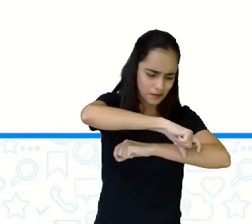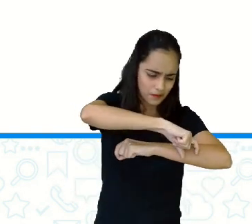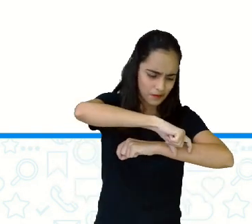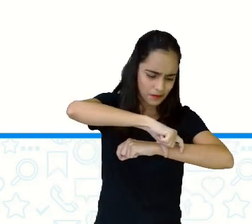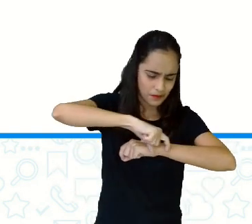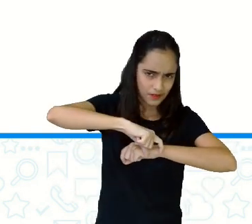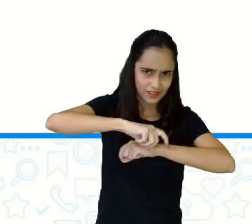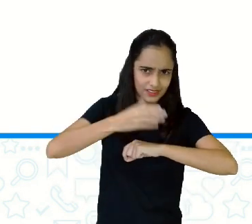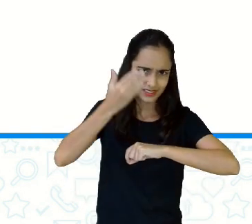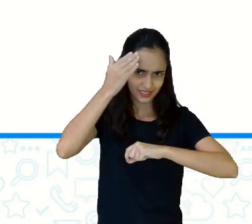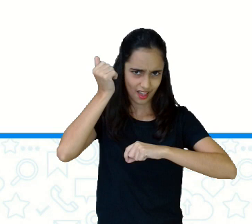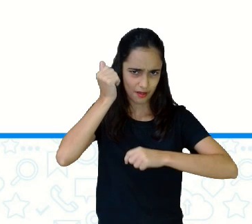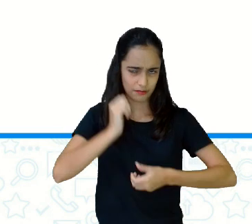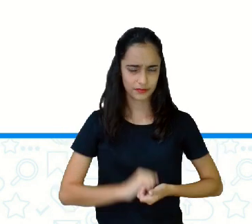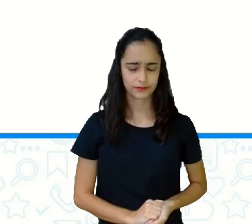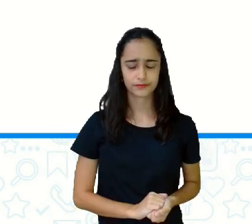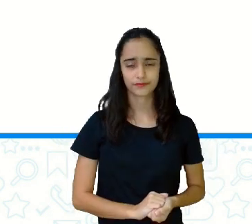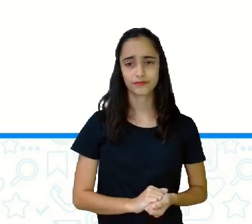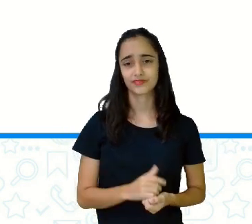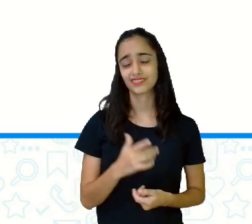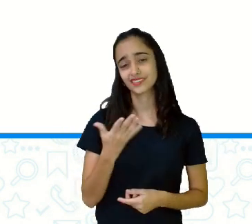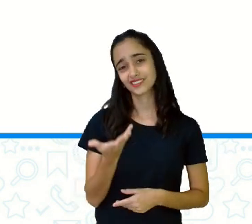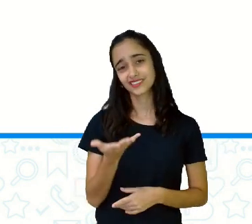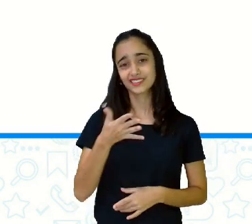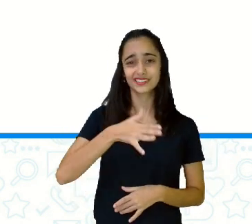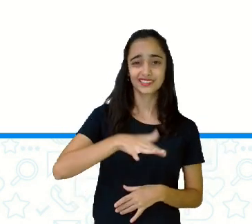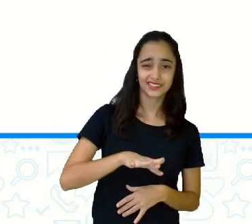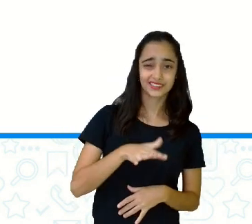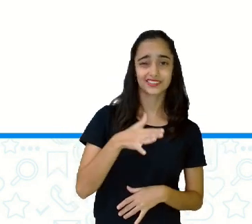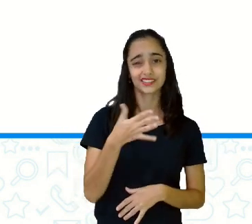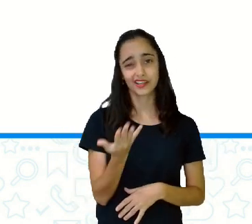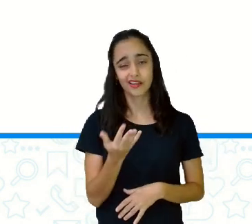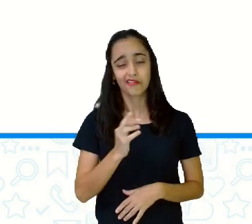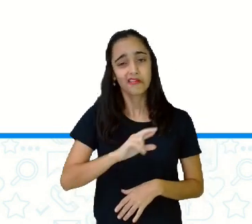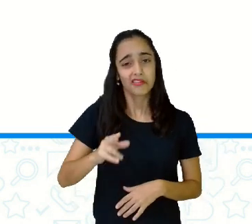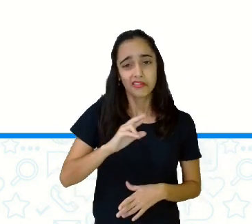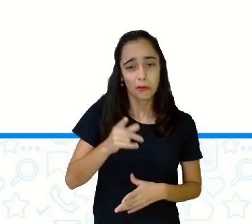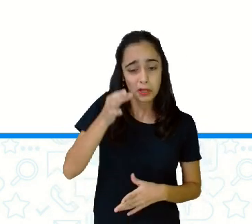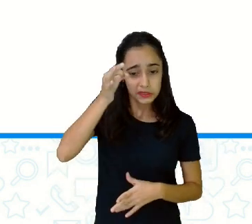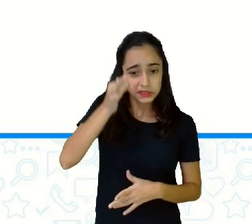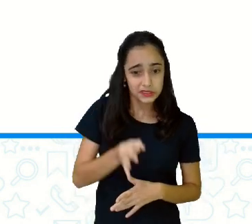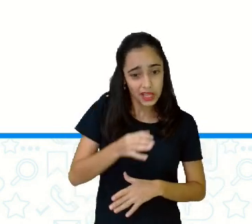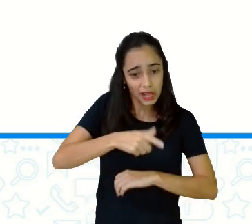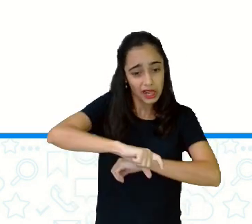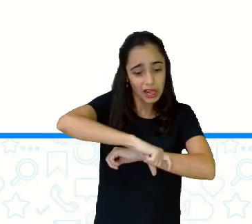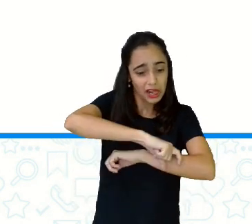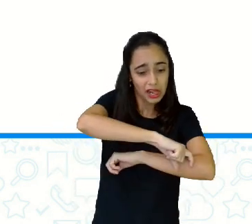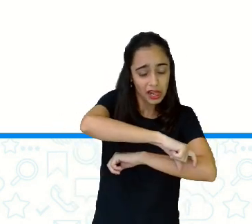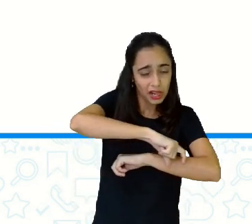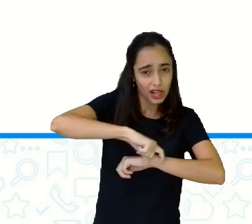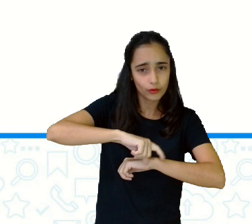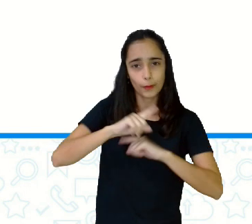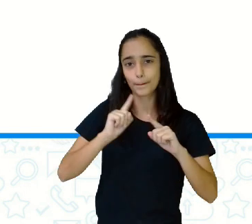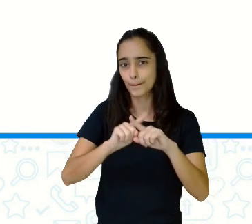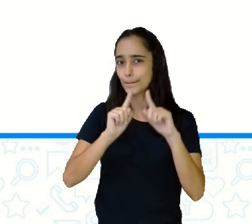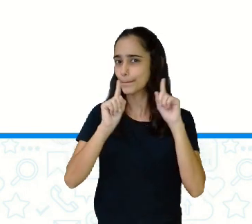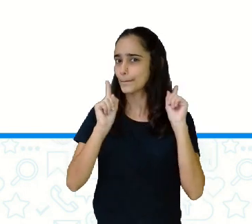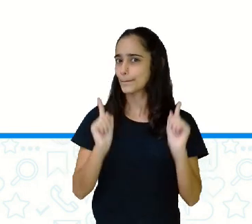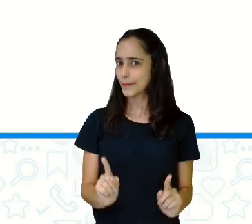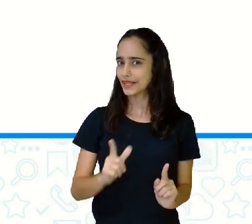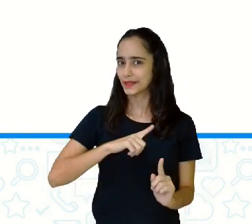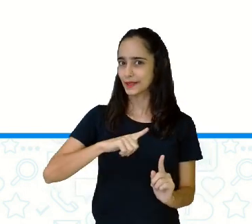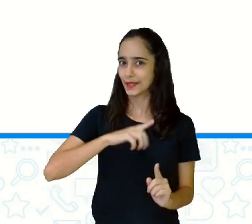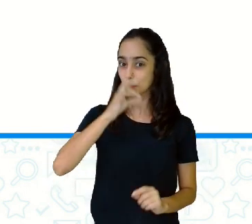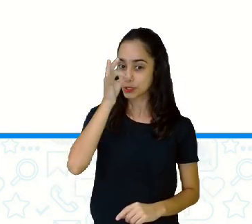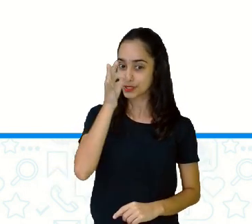régua? Mais ou menos. Não é tanto uma régua, não. Eu tenho certeza que vocês